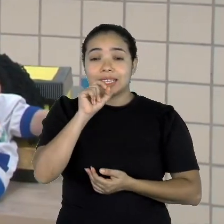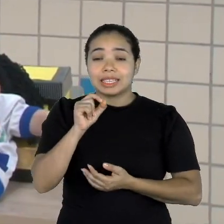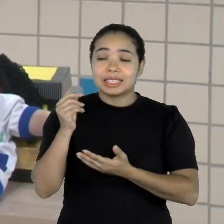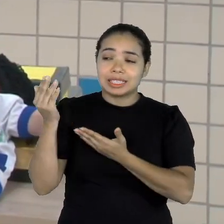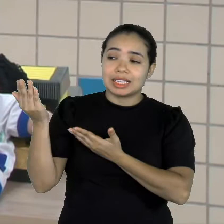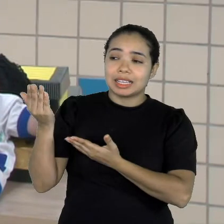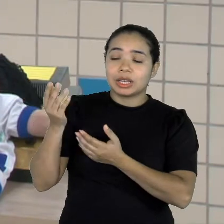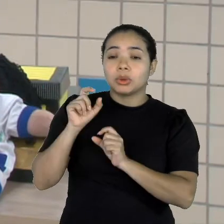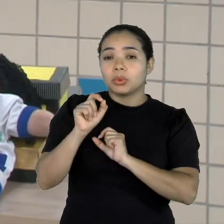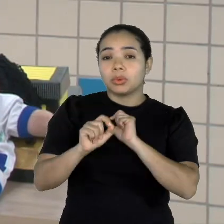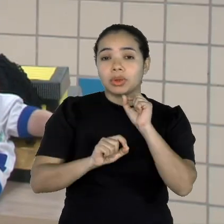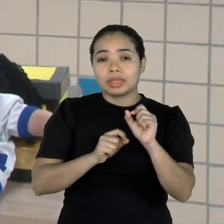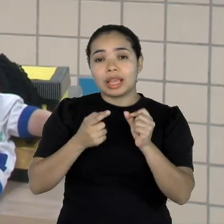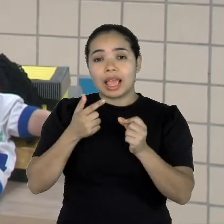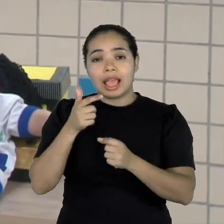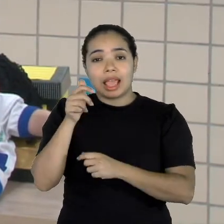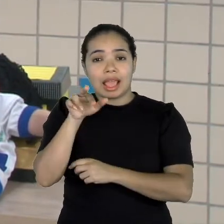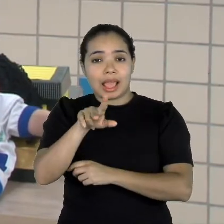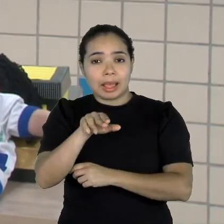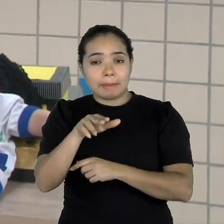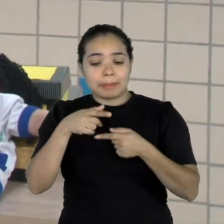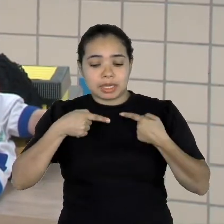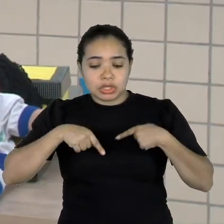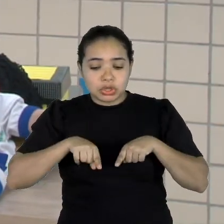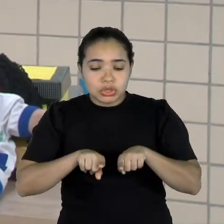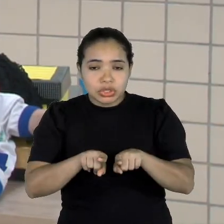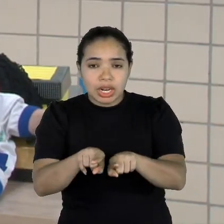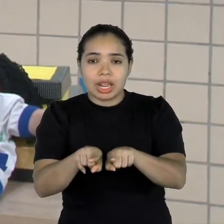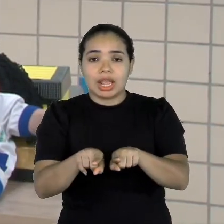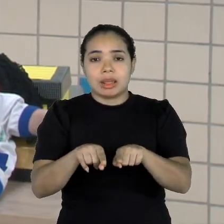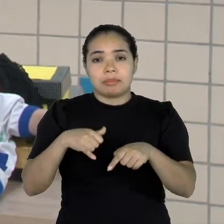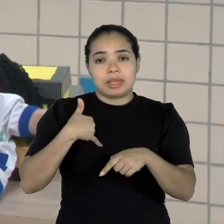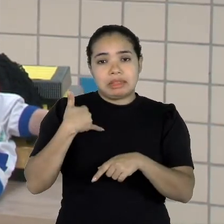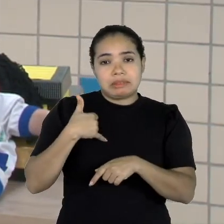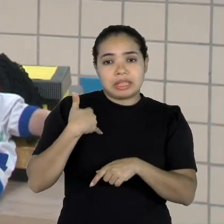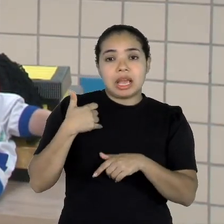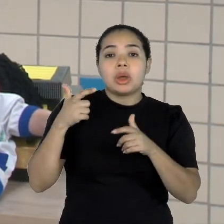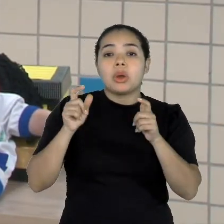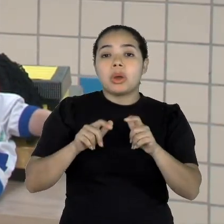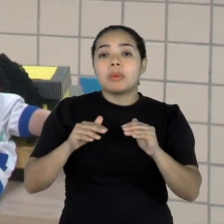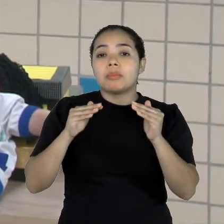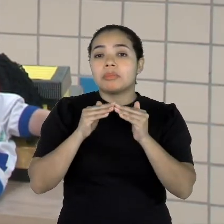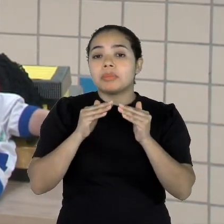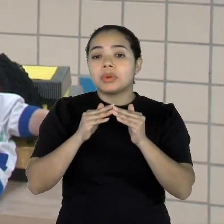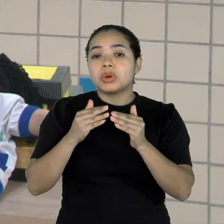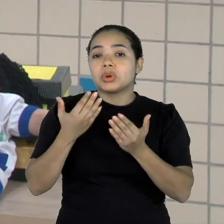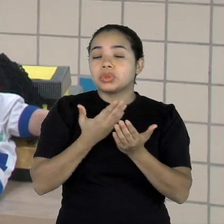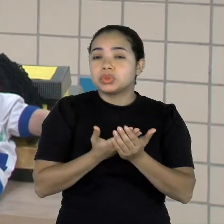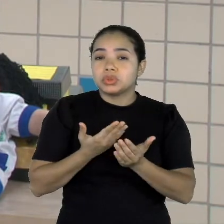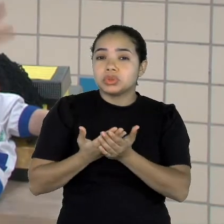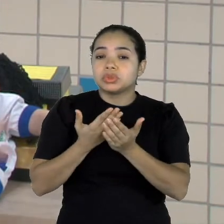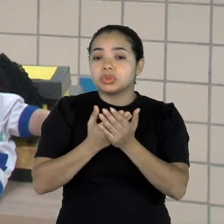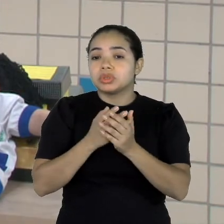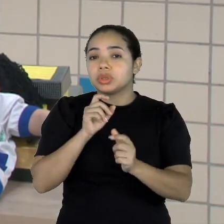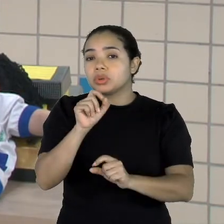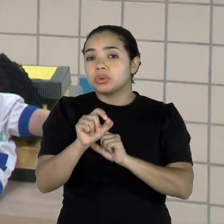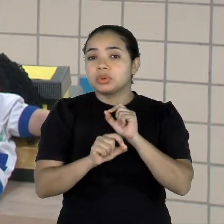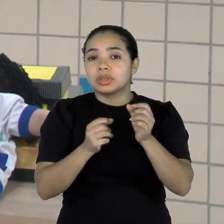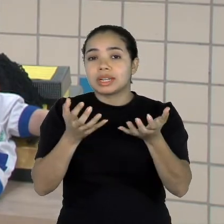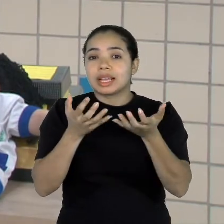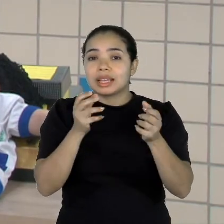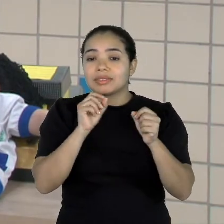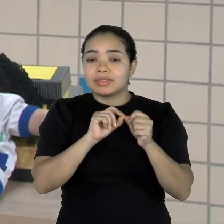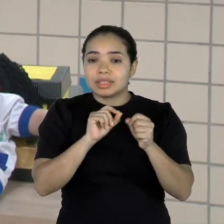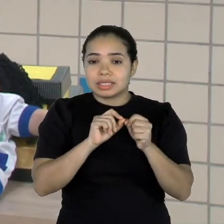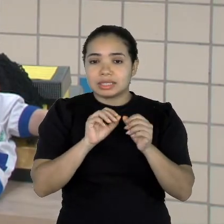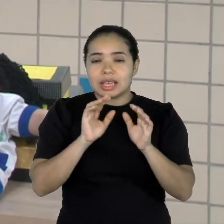ela tem, a irmã gêmea, qual a idade, aonde que ela mora e o fato importante, aonde ela estuda e o que eles querem fazer.